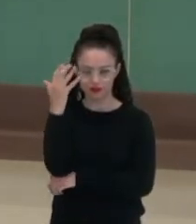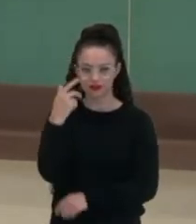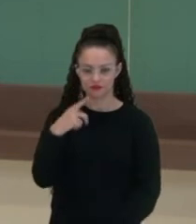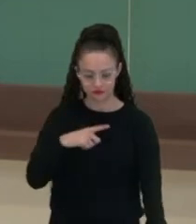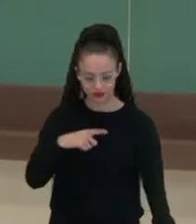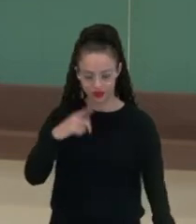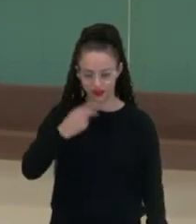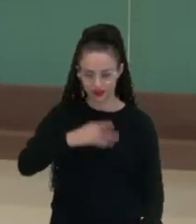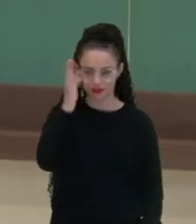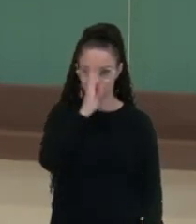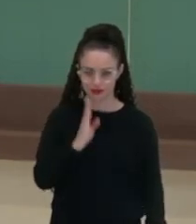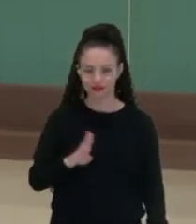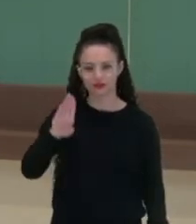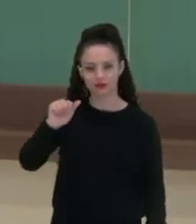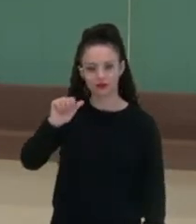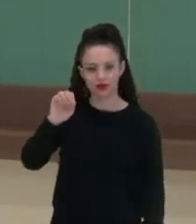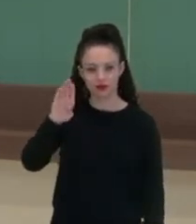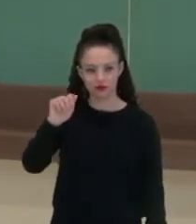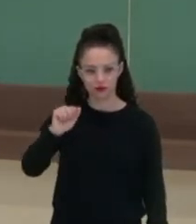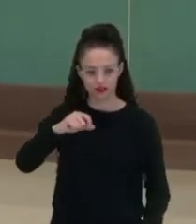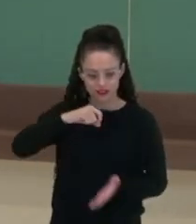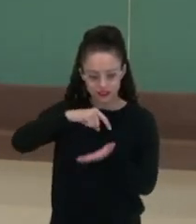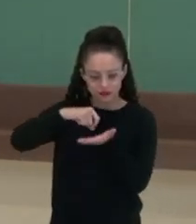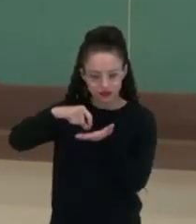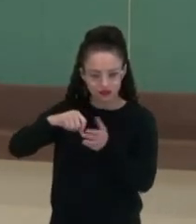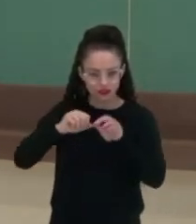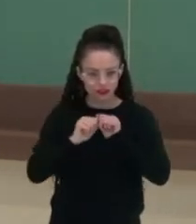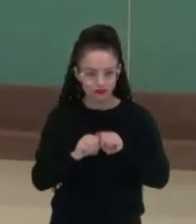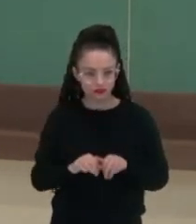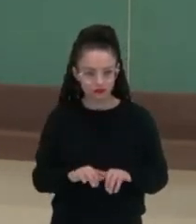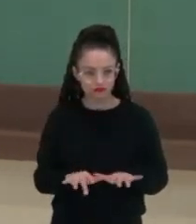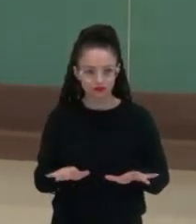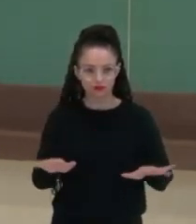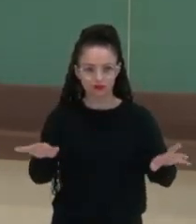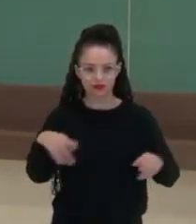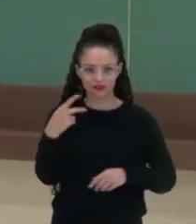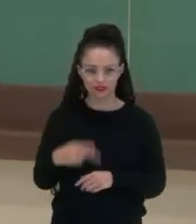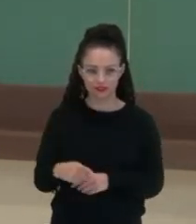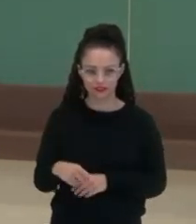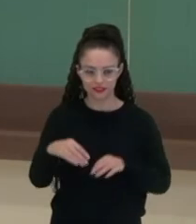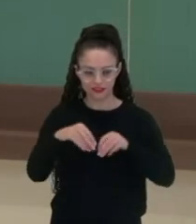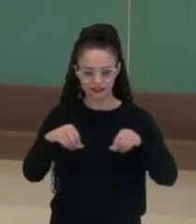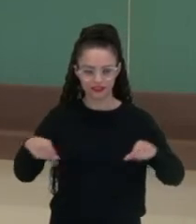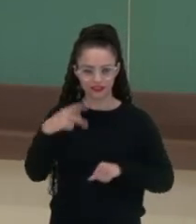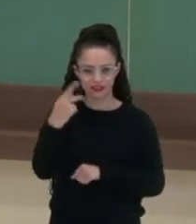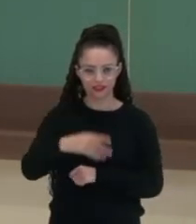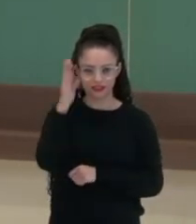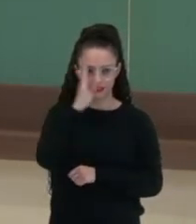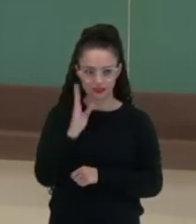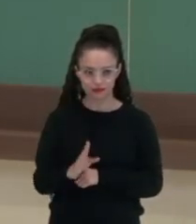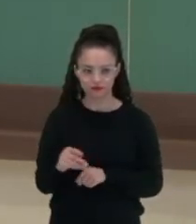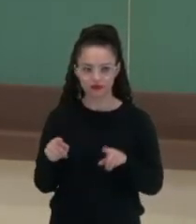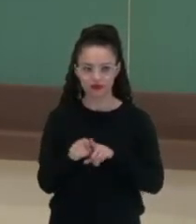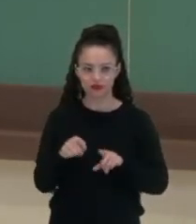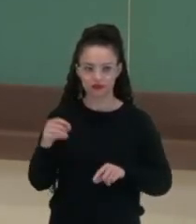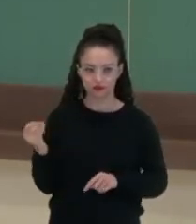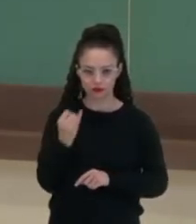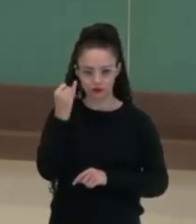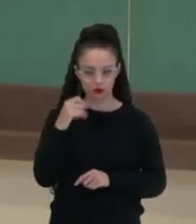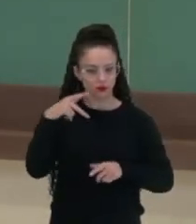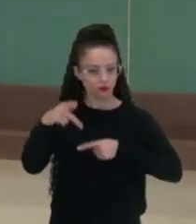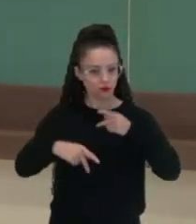aqui também no Brasil, né, que as sementinhas se espalharam e germinaram por aqui também nas terras brasileiras. E muito importante, né, os